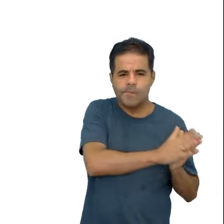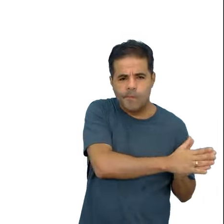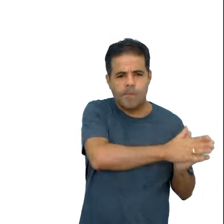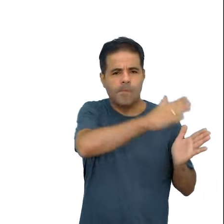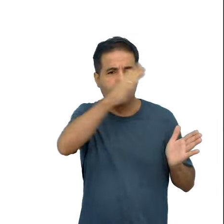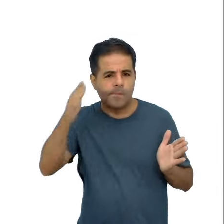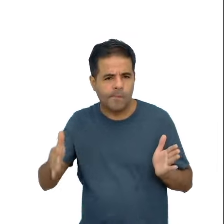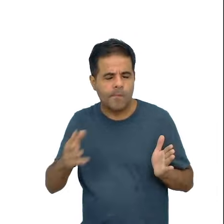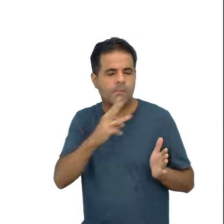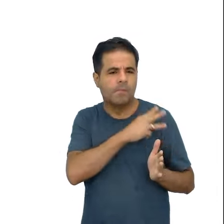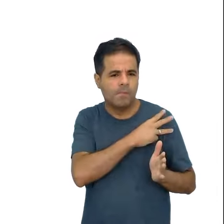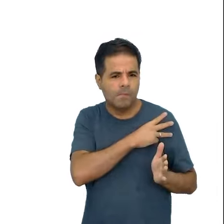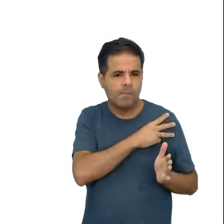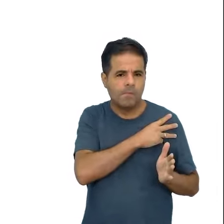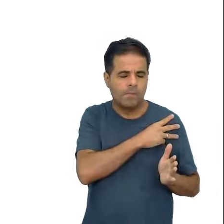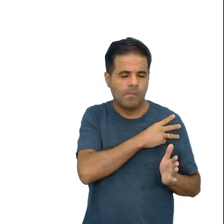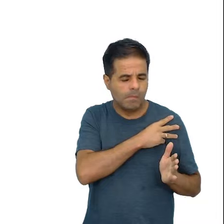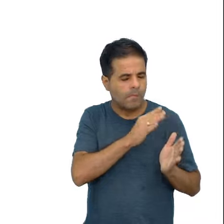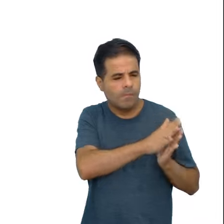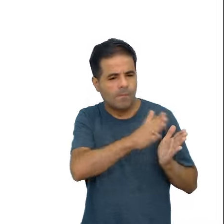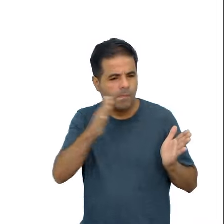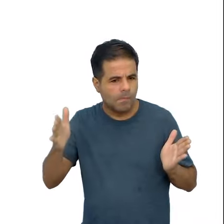na 3ª série do ensino médio.